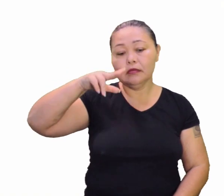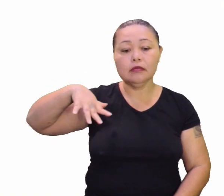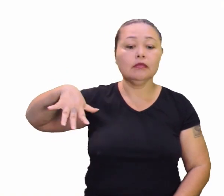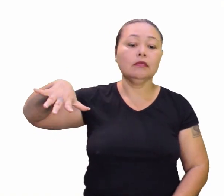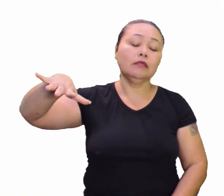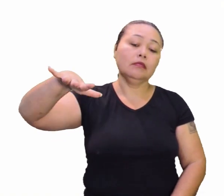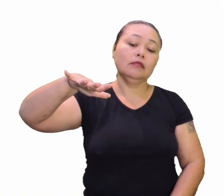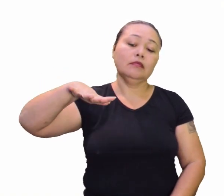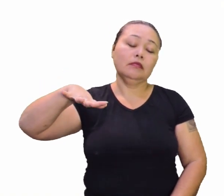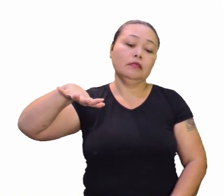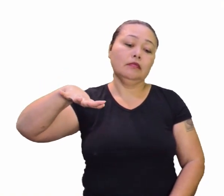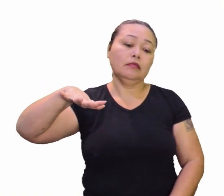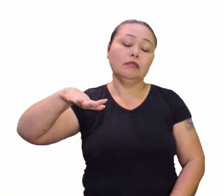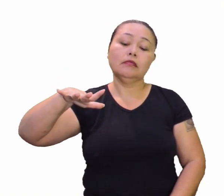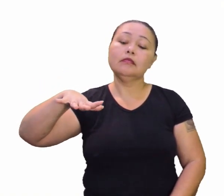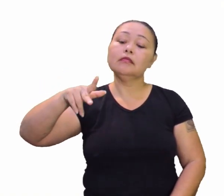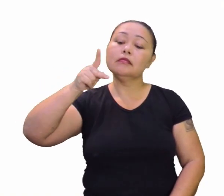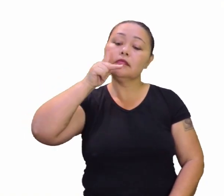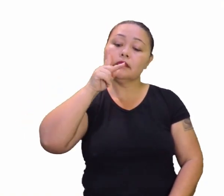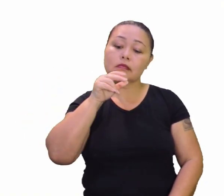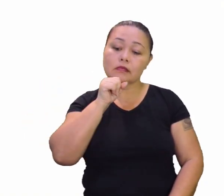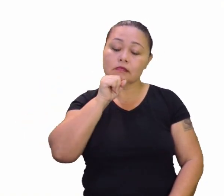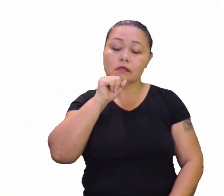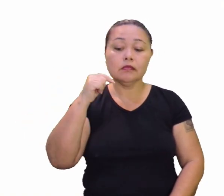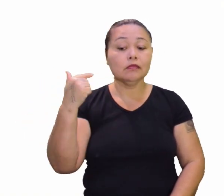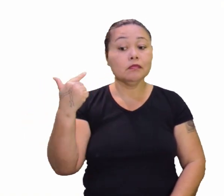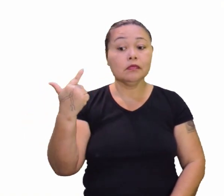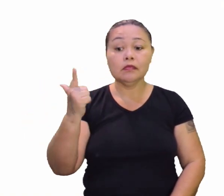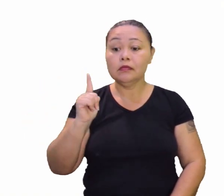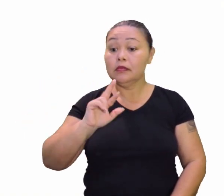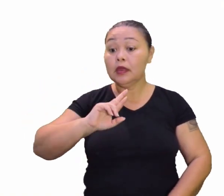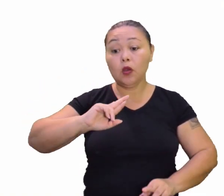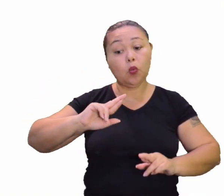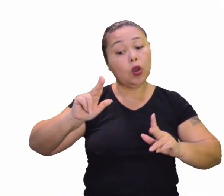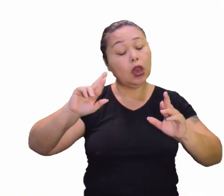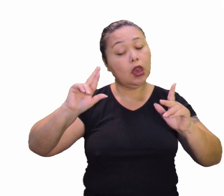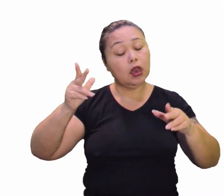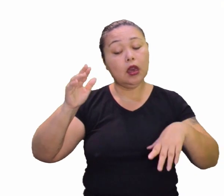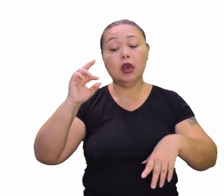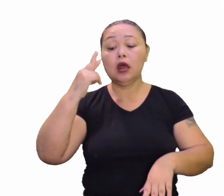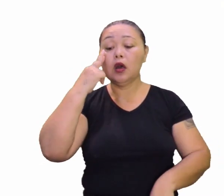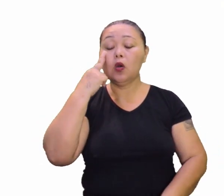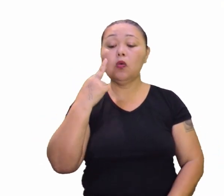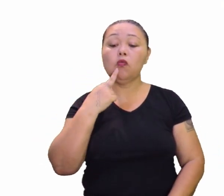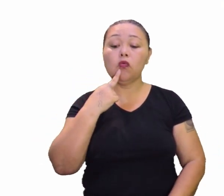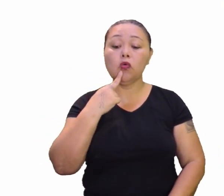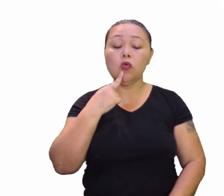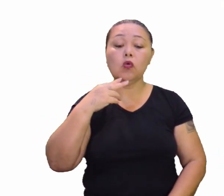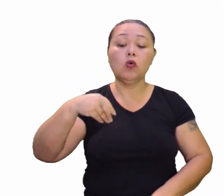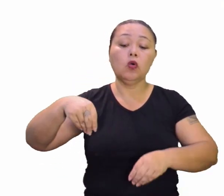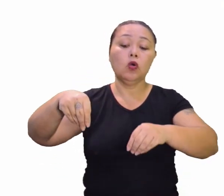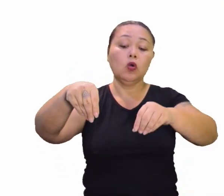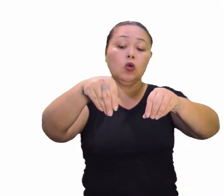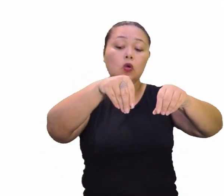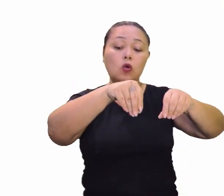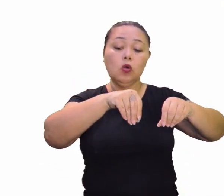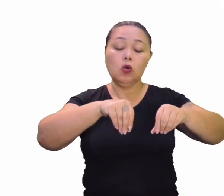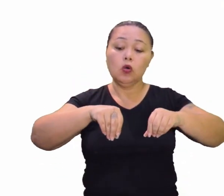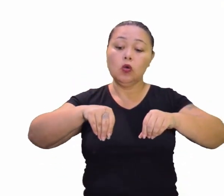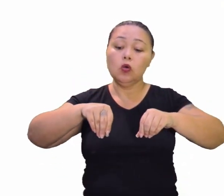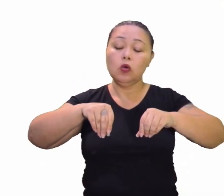essa região de Porto Velho não era Rondônia ainda, né, professor Jorge? Isso. Era um território